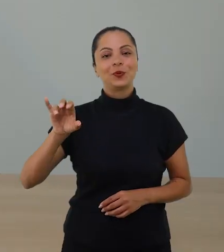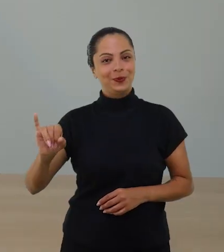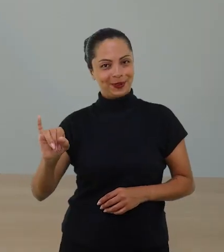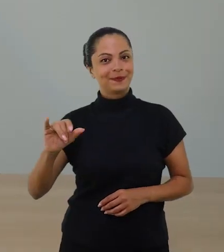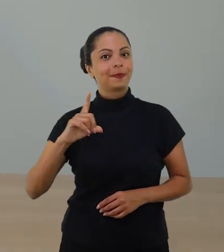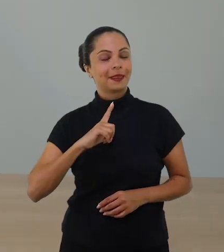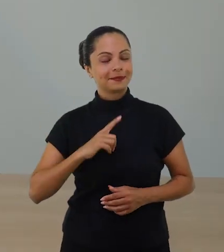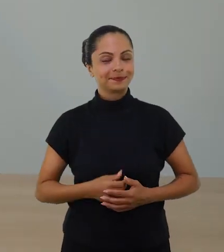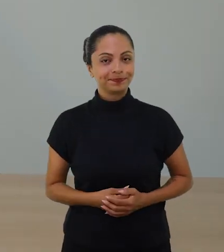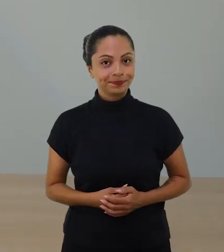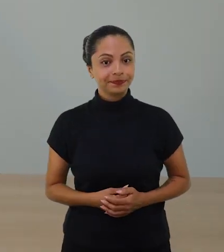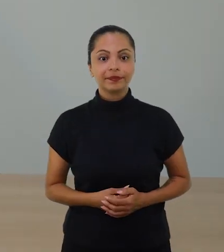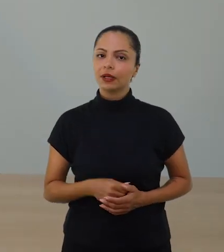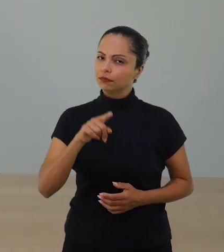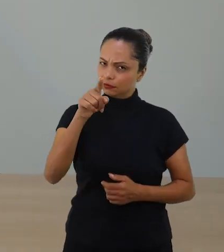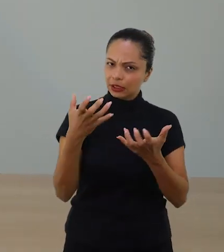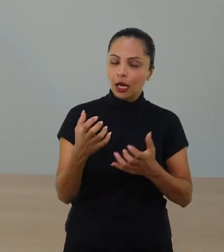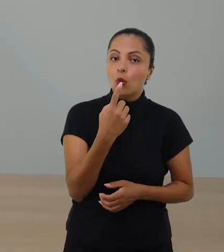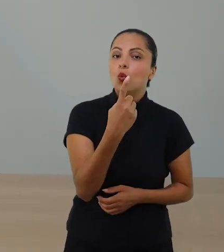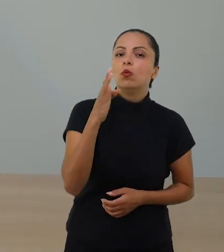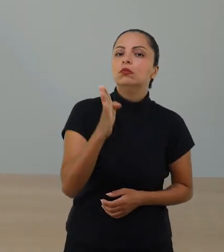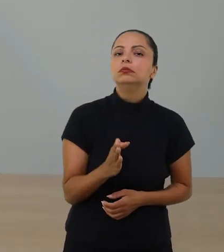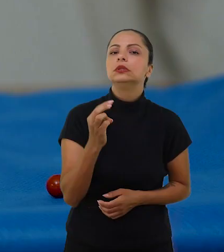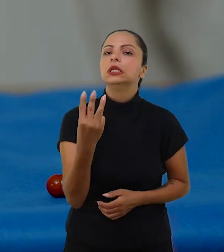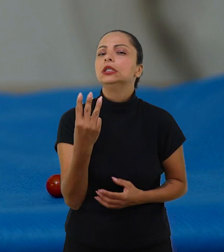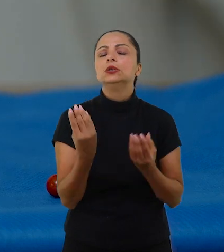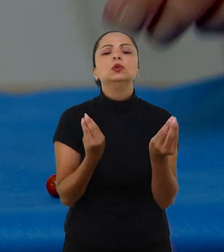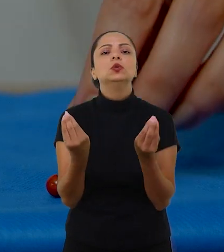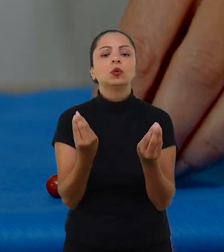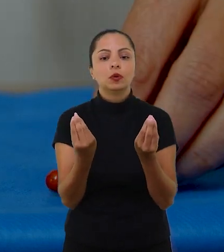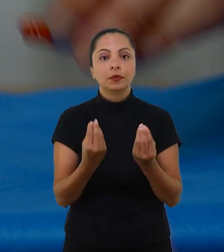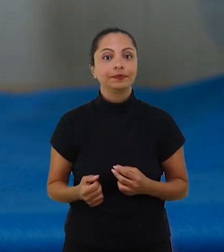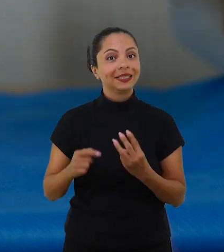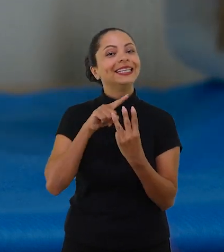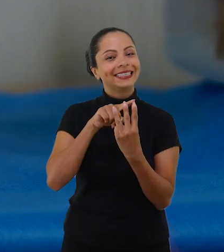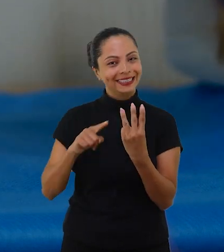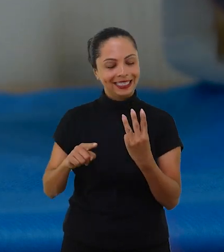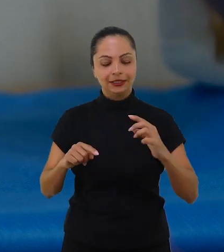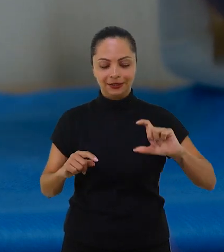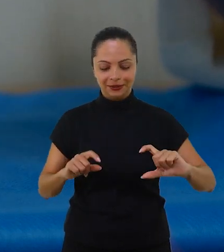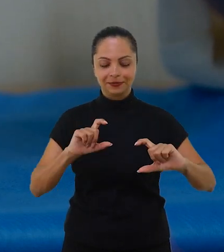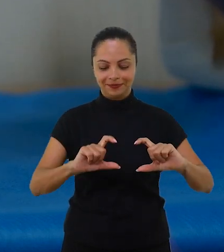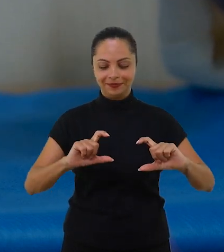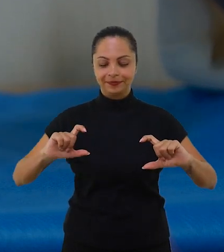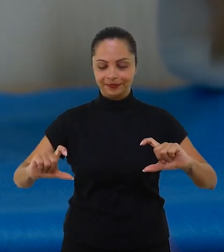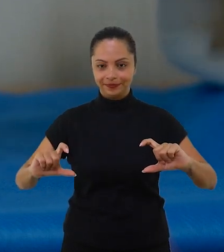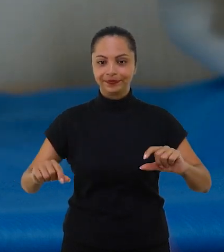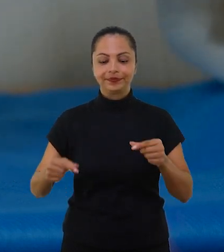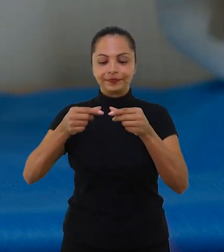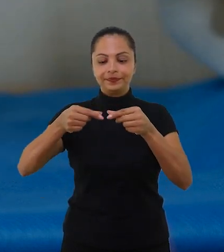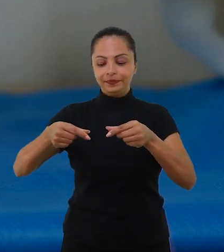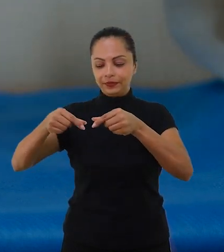internacionais. Para obter a dose de 1/3 da cápsula de Creon de 10.000 unidades, separe 3 copinhos. Divida